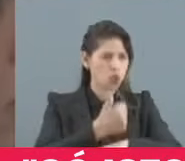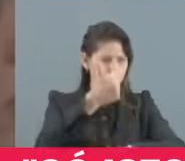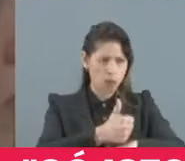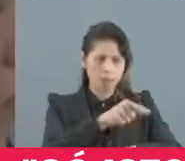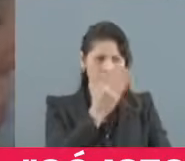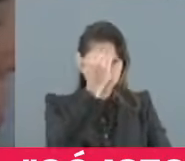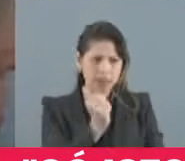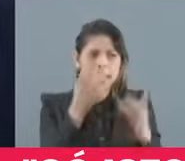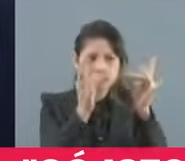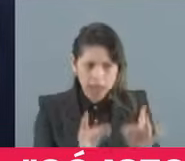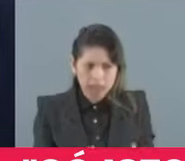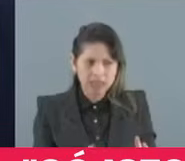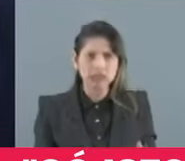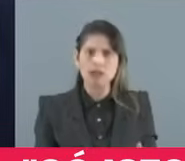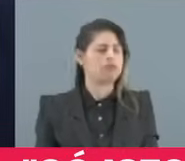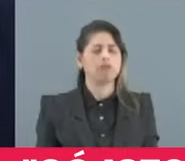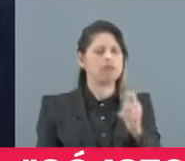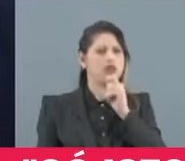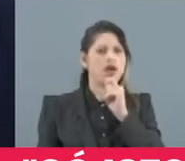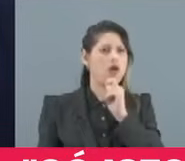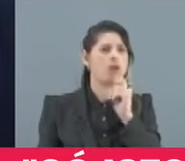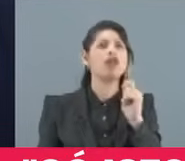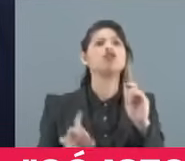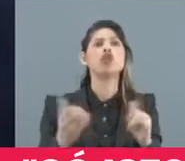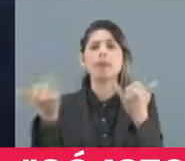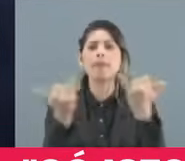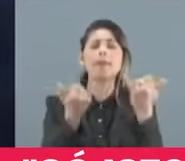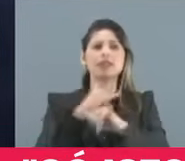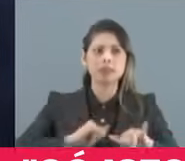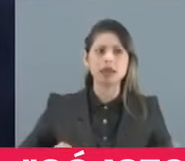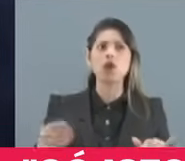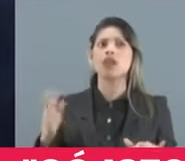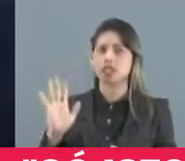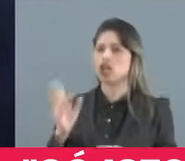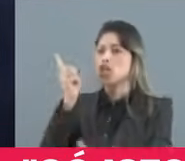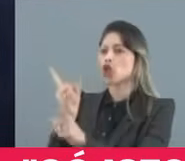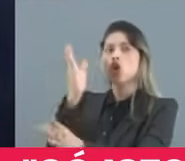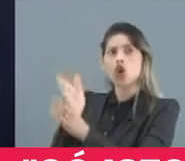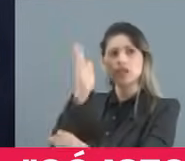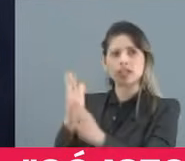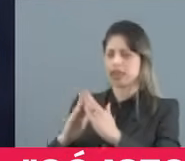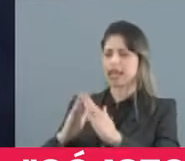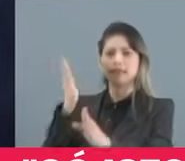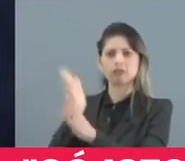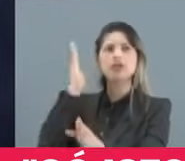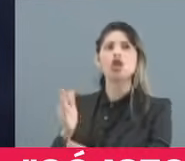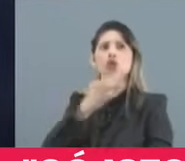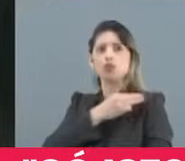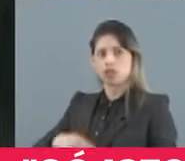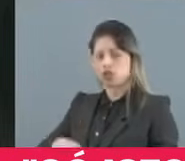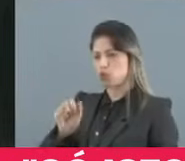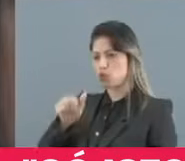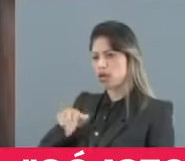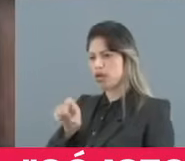esse... A minuta não, eu tive acesso à minuta pela mídia quando encontraram na residência do então ministro da Justiça, antes dois, dois ministros da Justiça,